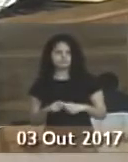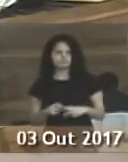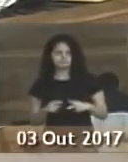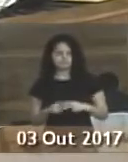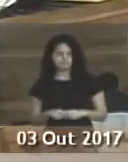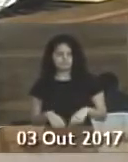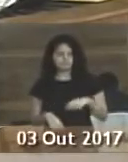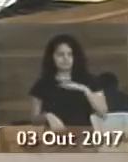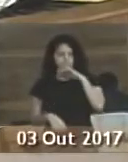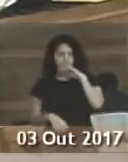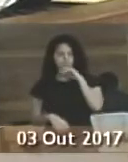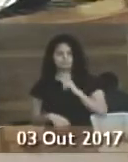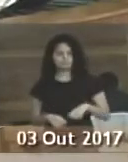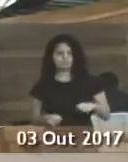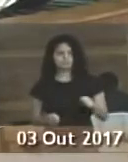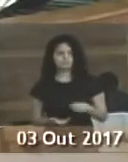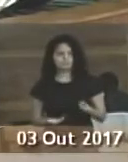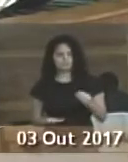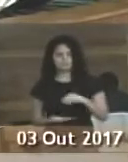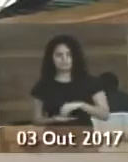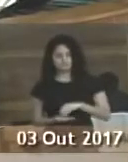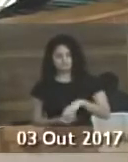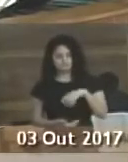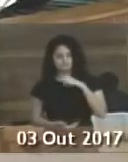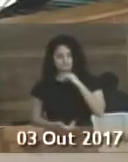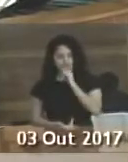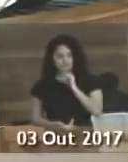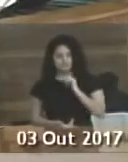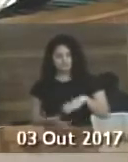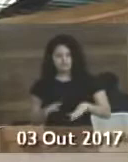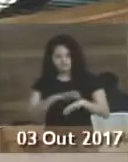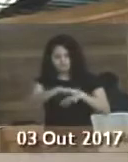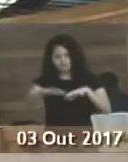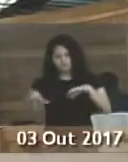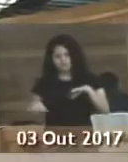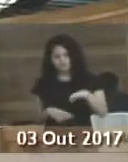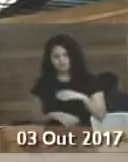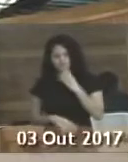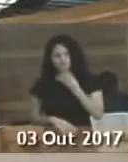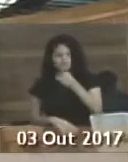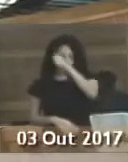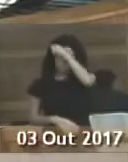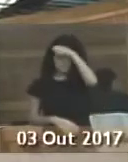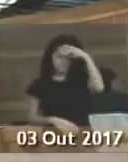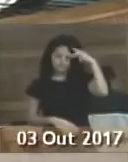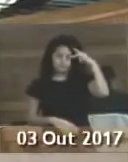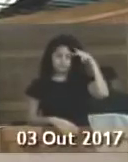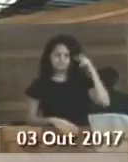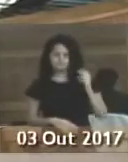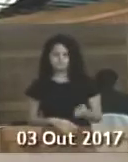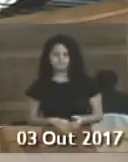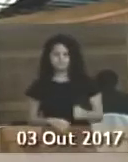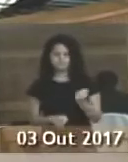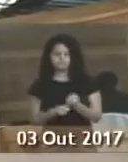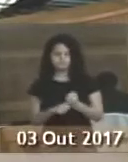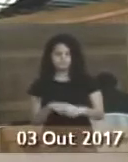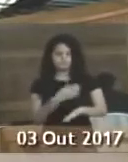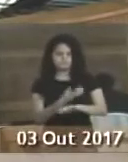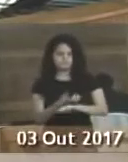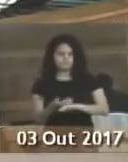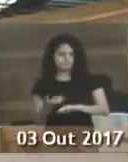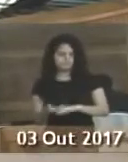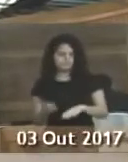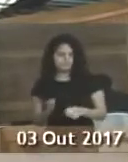energia elétrica na Ilha Grande. Indicação número 4600/17, indicando ao prefeito a construção de uma praça em frente ao ponto de ônibus da Rua das